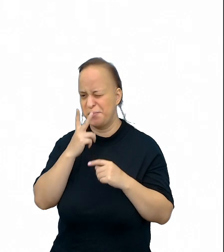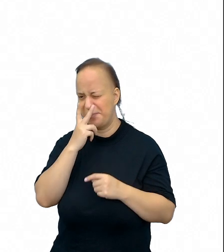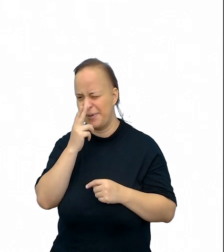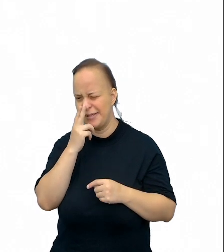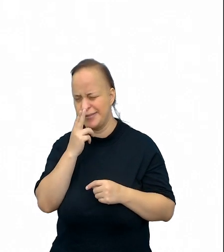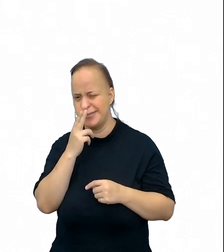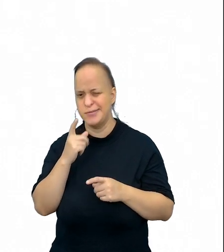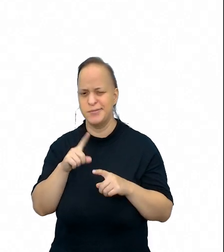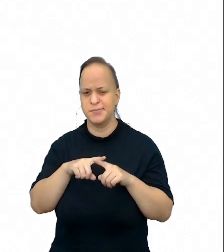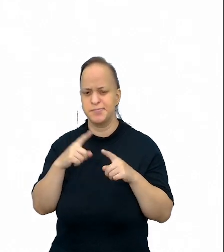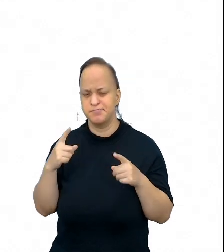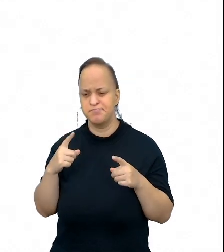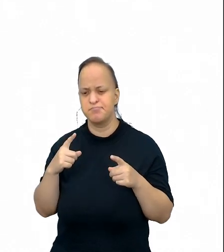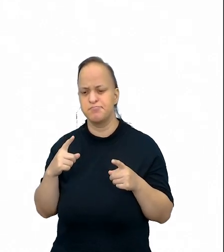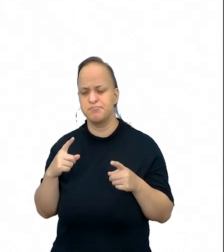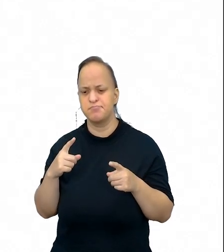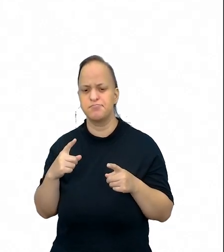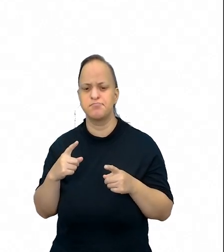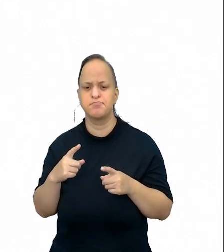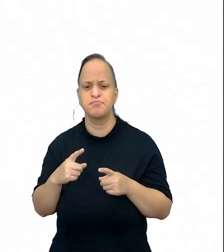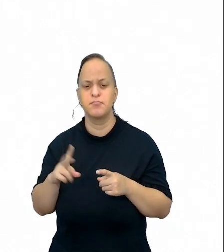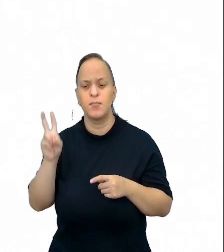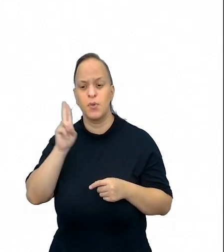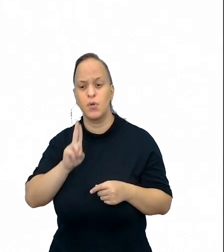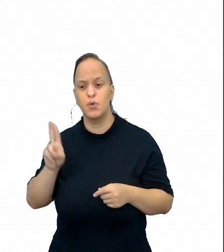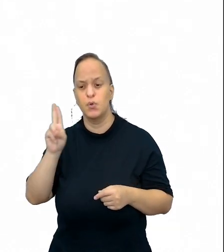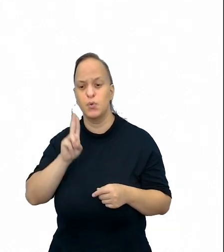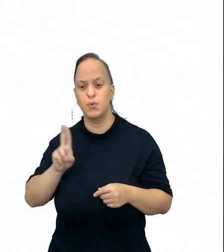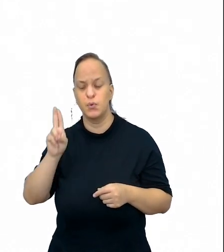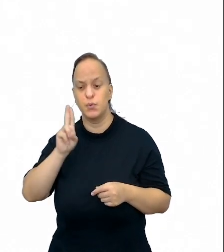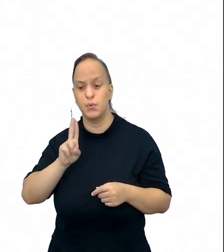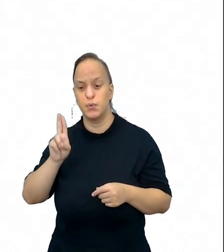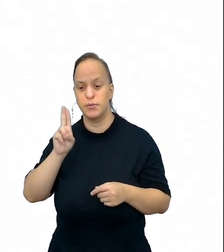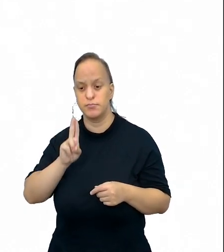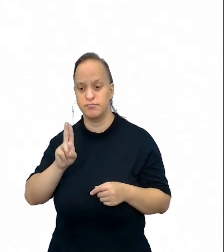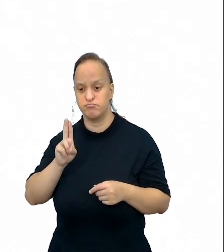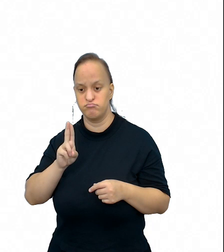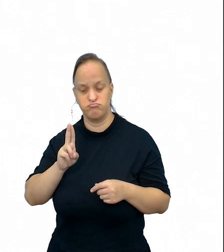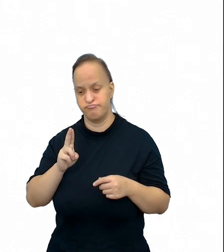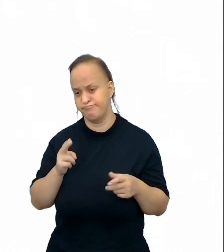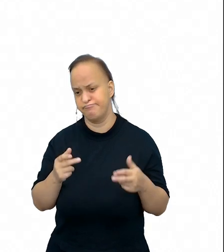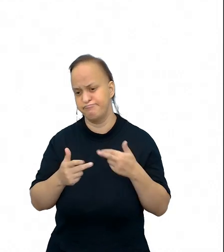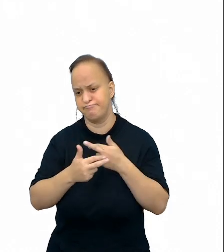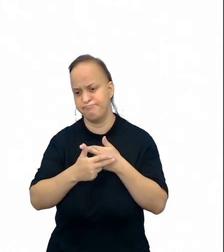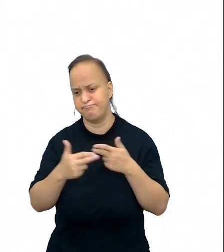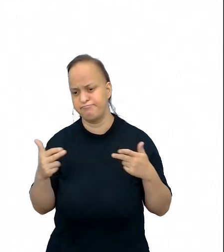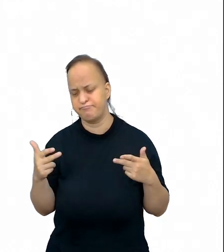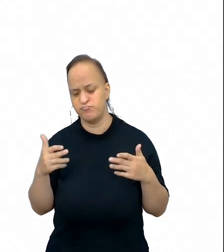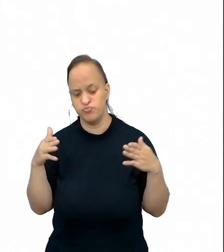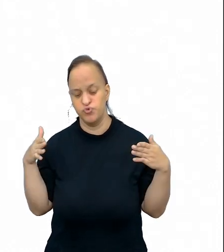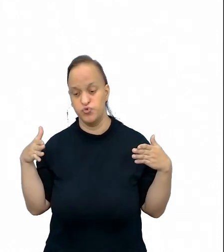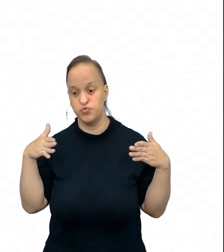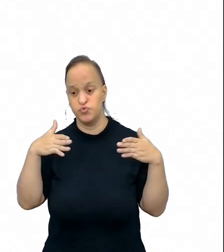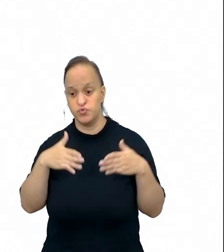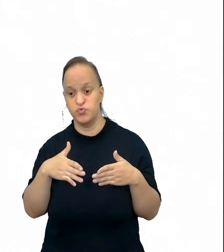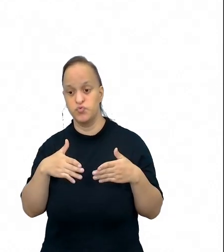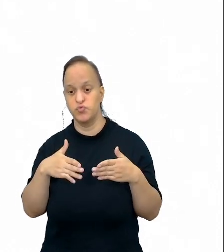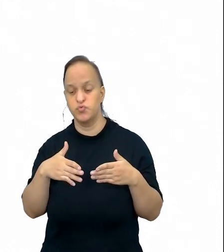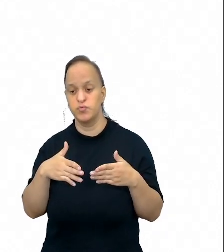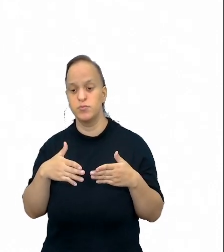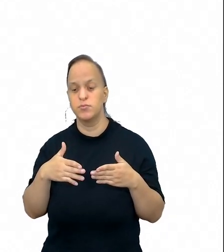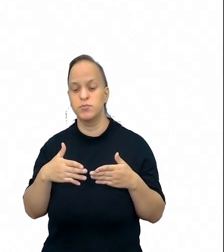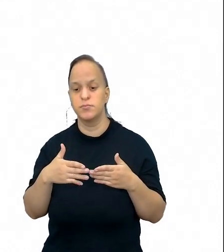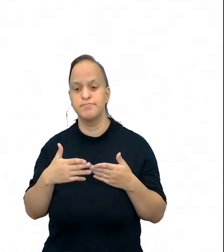estudantes acessam os recursos utilizados pelos enunciadores, no sentido de obterem a adesão. Estamos aqui falando de artigo